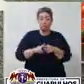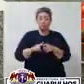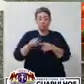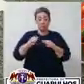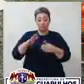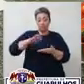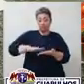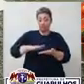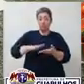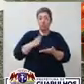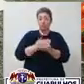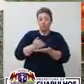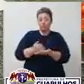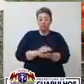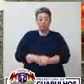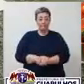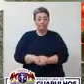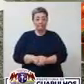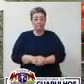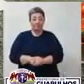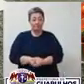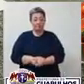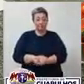embaixo no potinho. Vem com a massa.